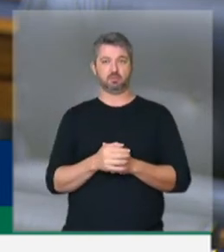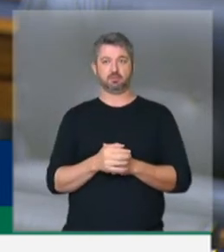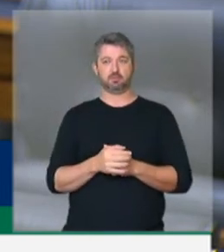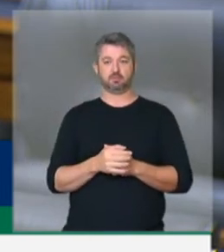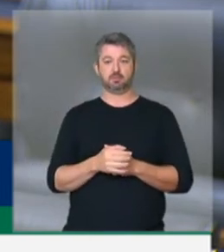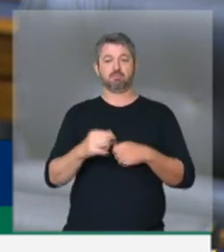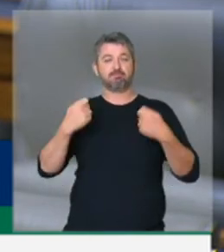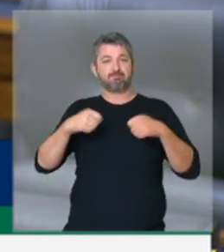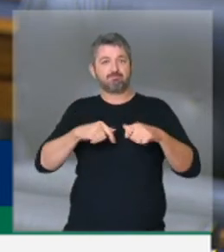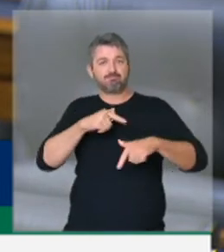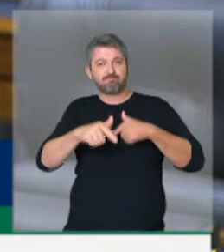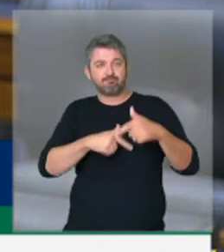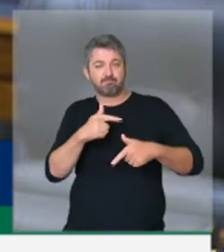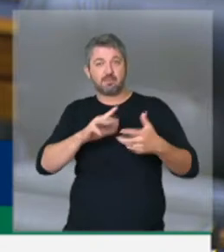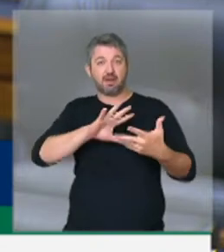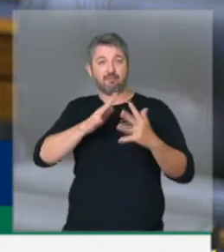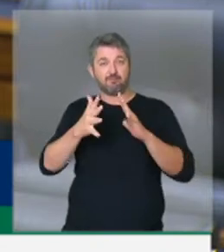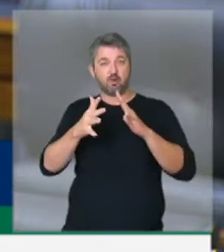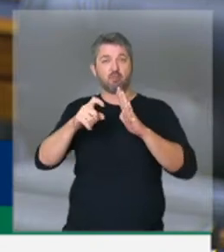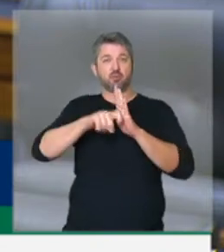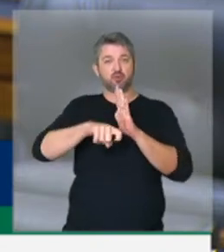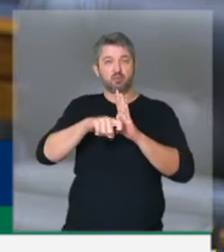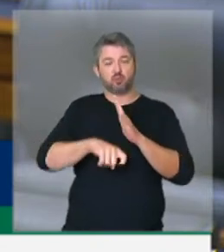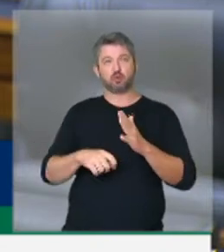que trabalhar a reforma tributária